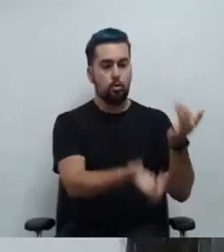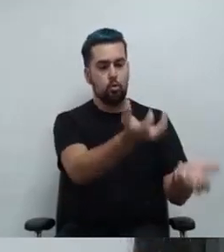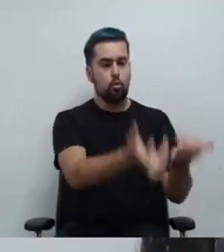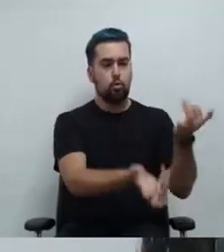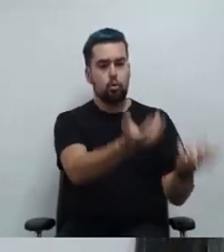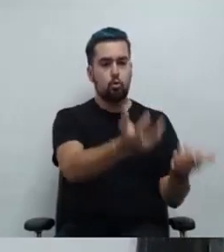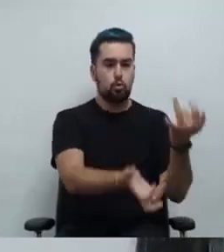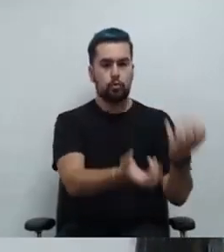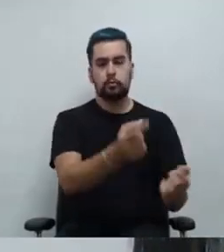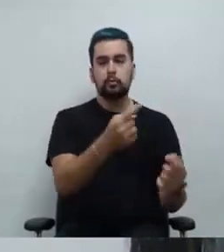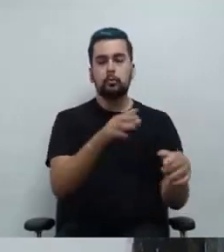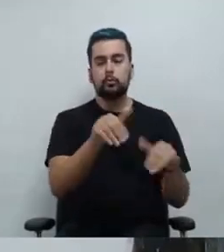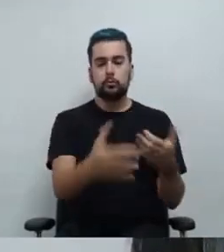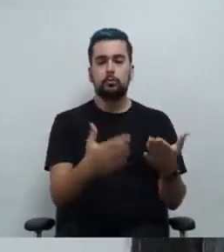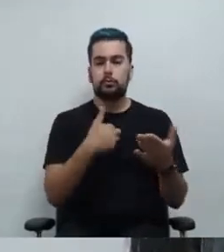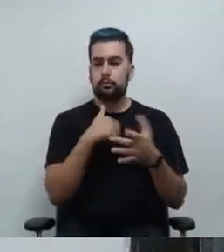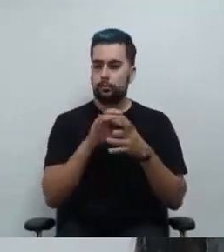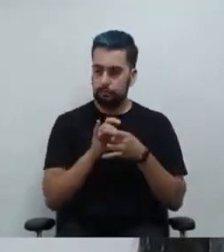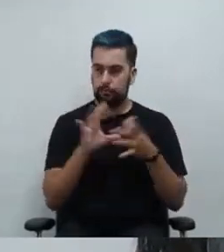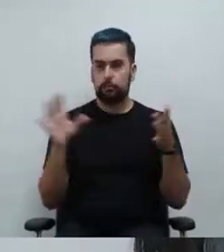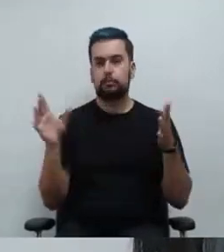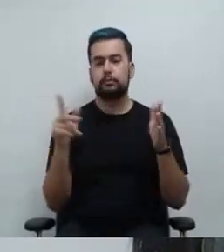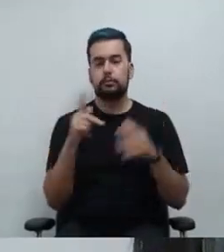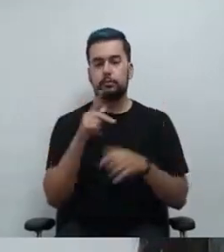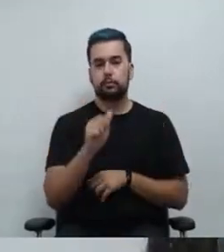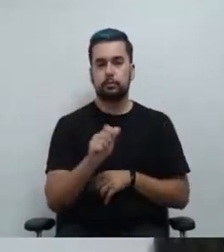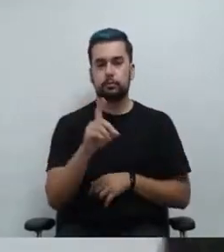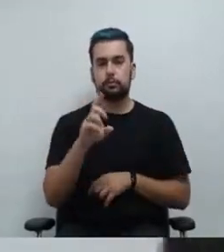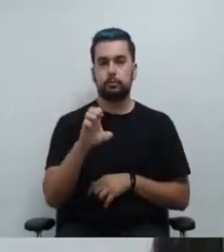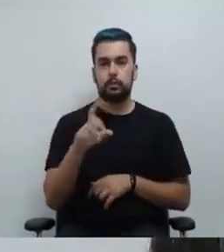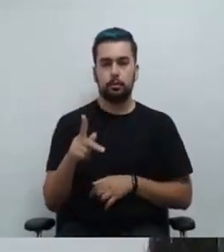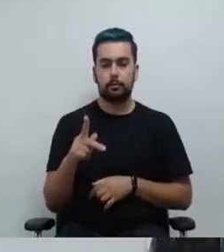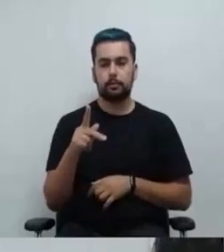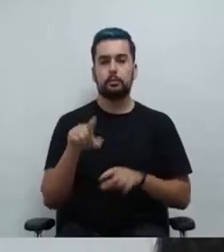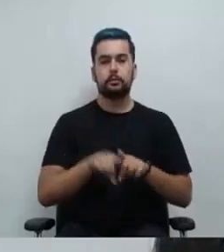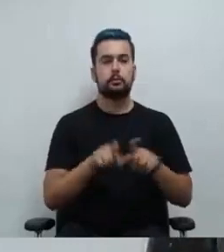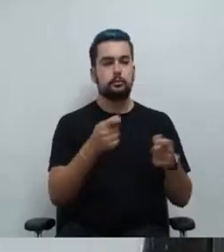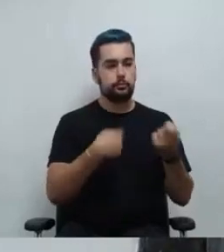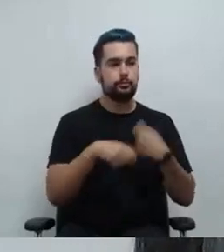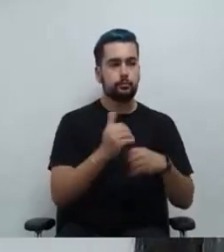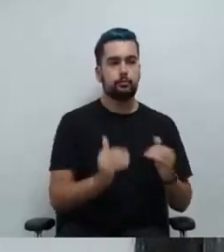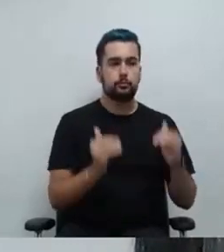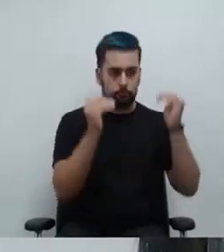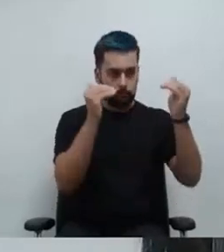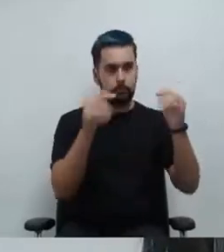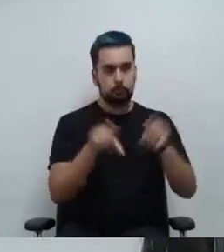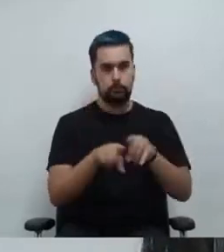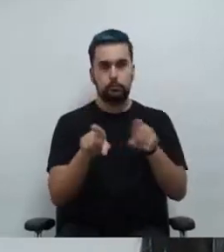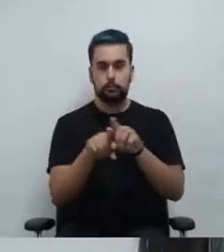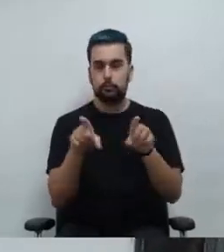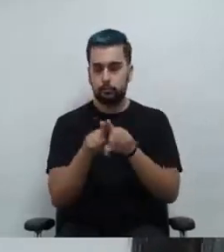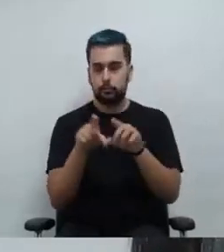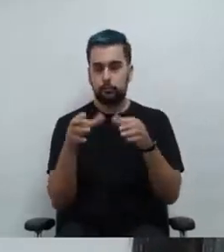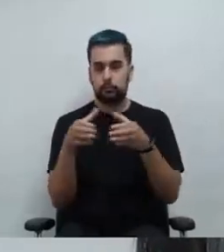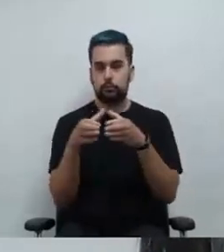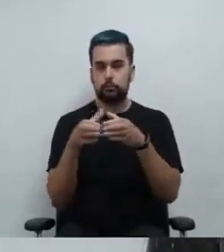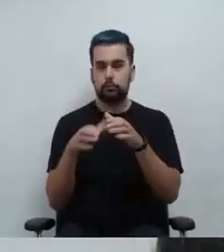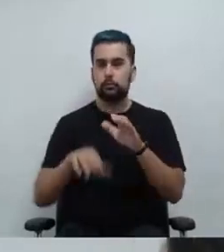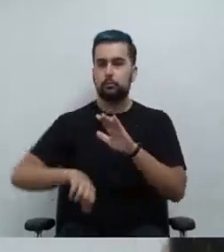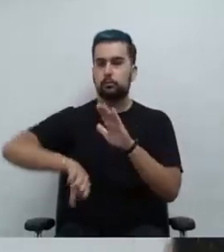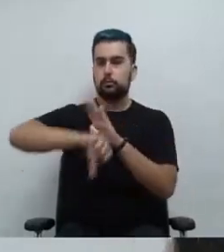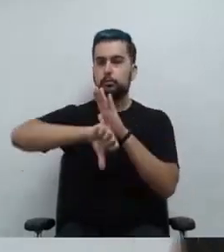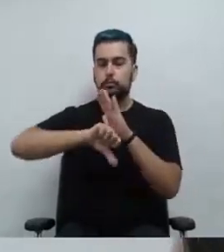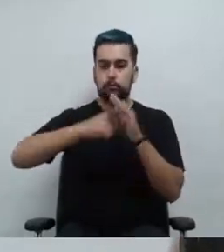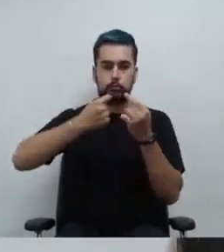PADEP à disposição, também passei o dia em contato com a administração superior, com a coordenação regional criminal, que também atuaram de maneira rápida para dar